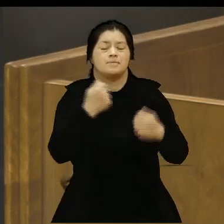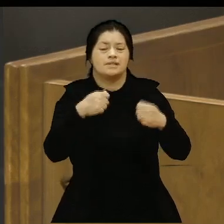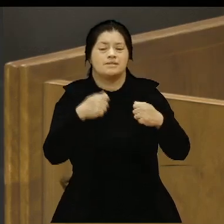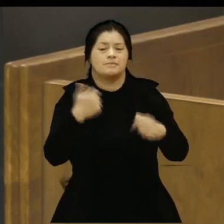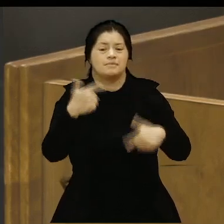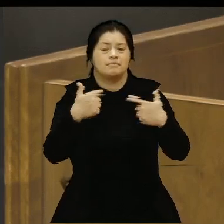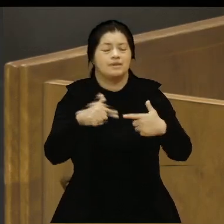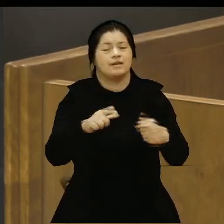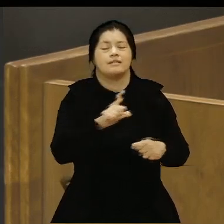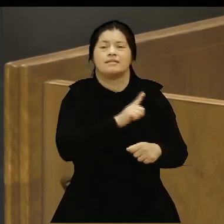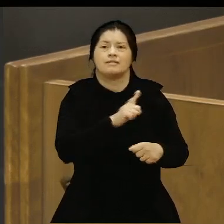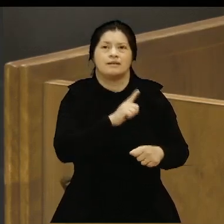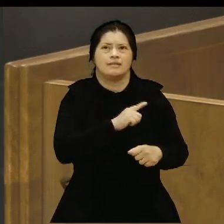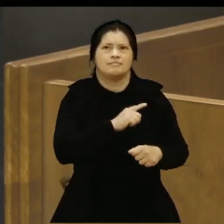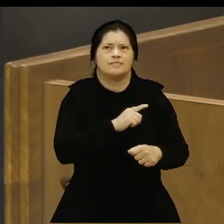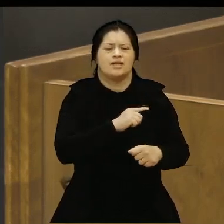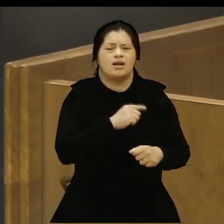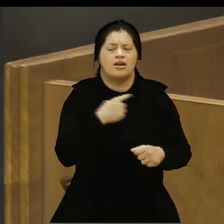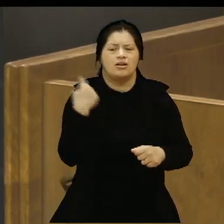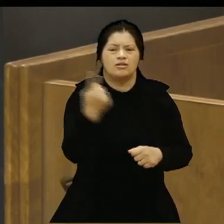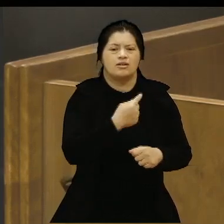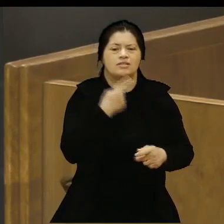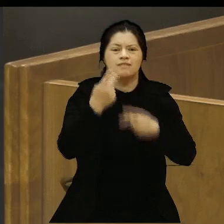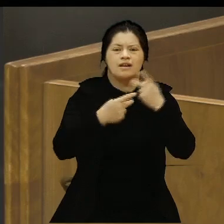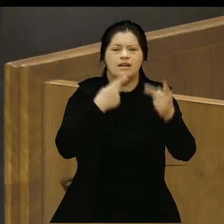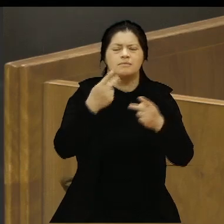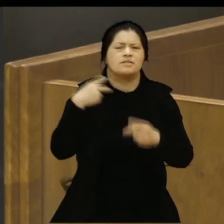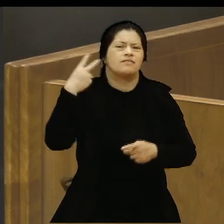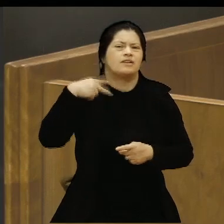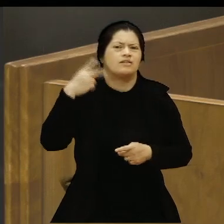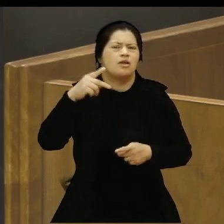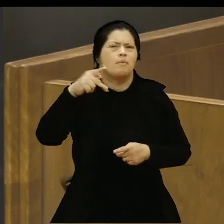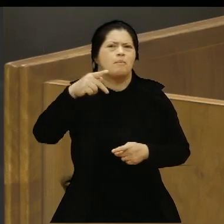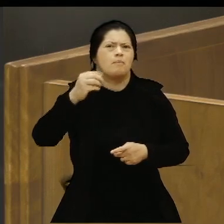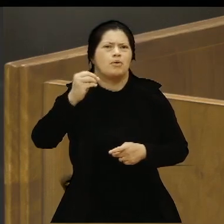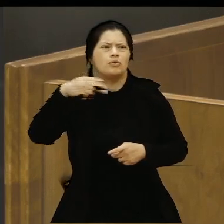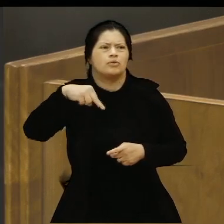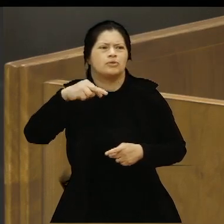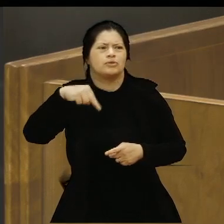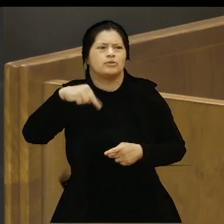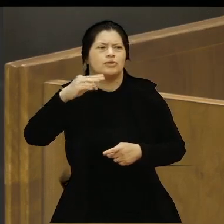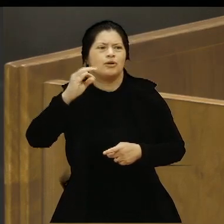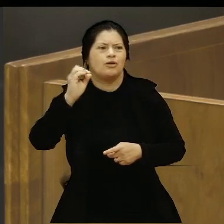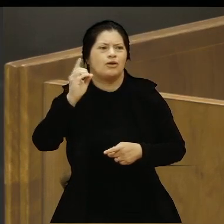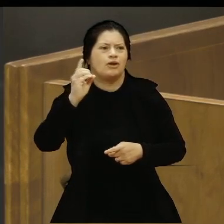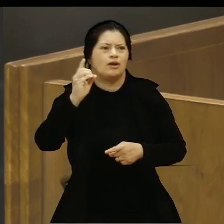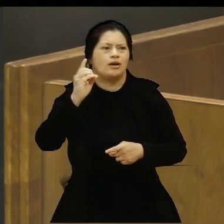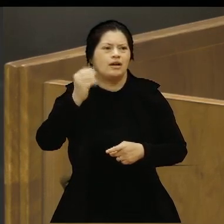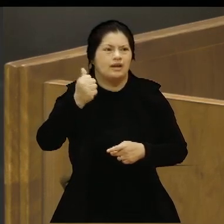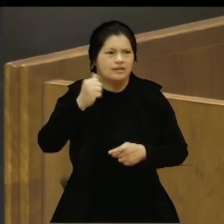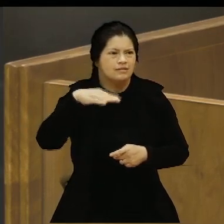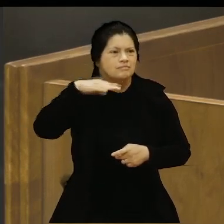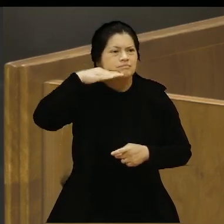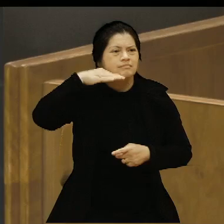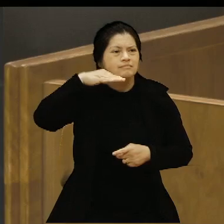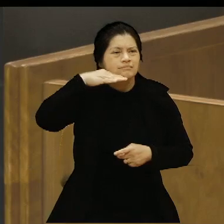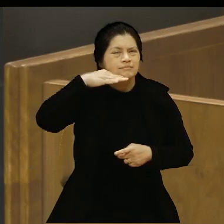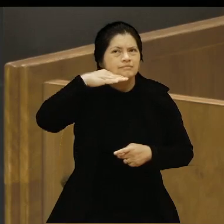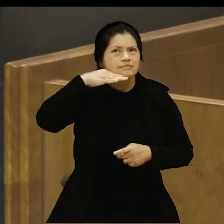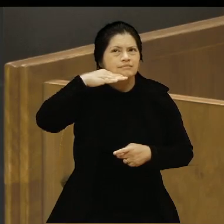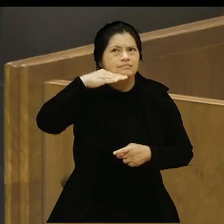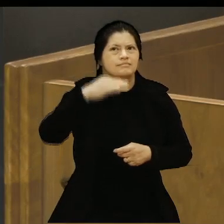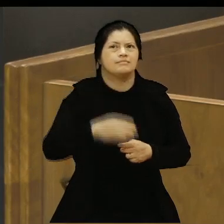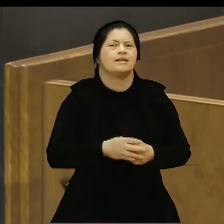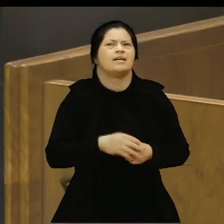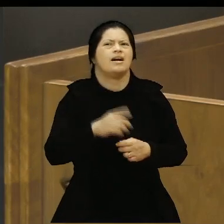né? A gente falava sobre isso esses dias também, eu e o vereador Bortola, em algumas situações aqui da mesa, né? Como é difícil a gente ter um